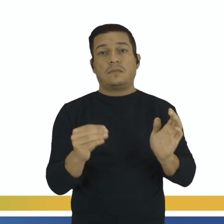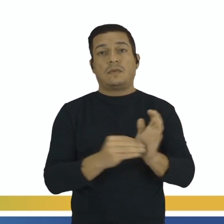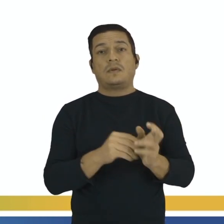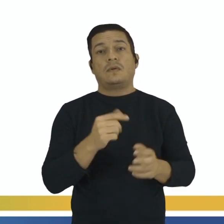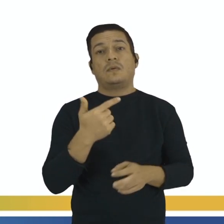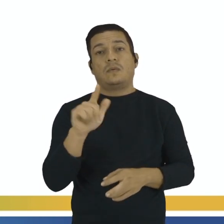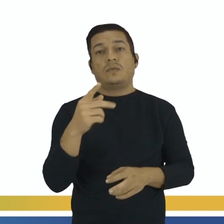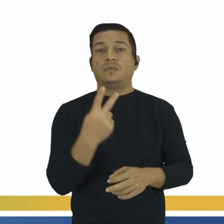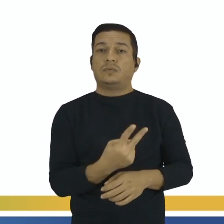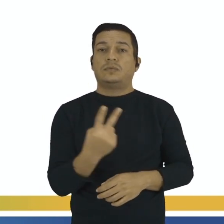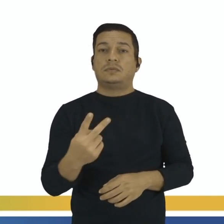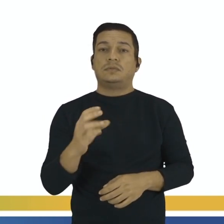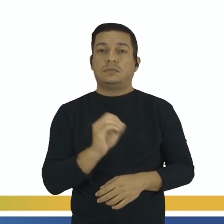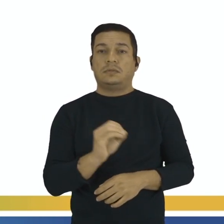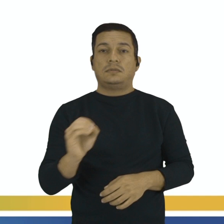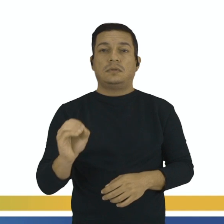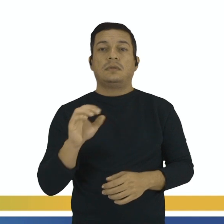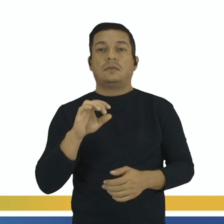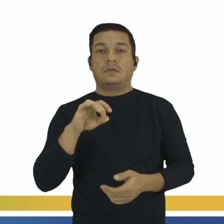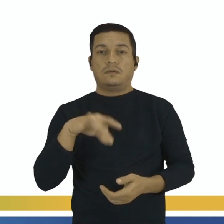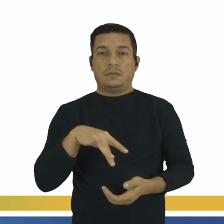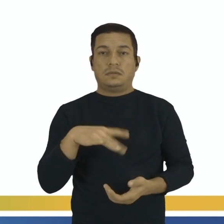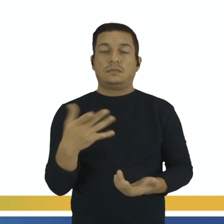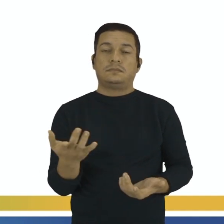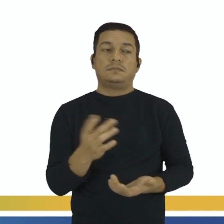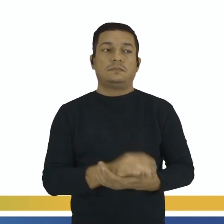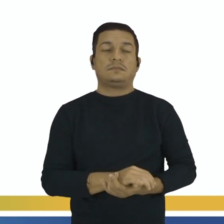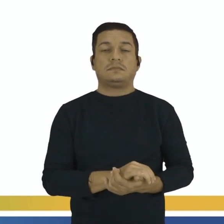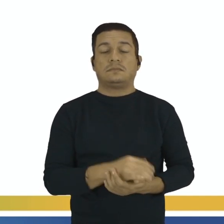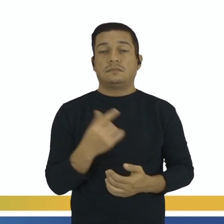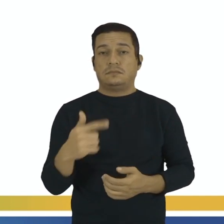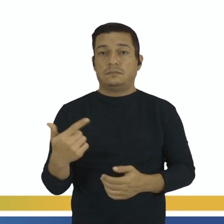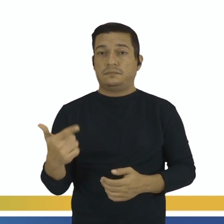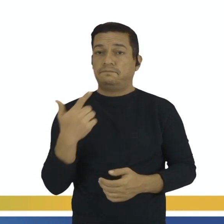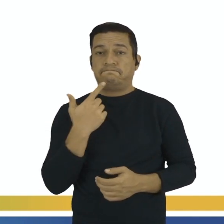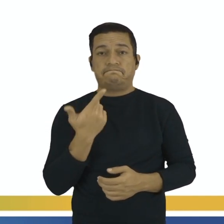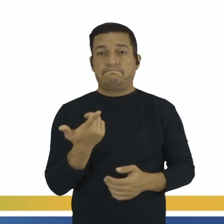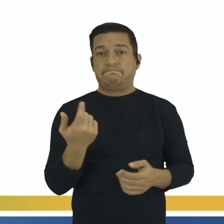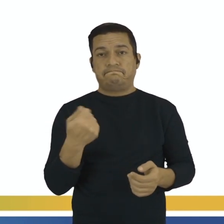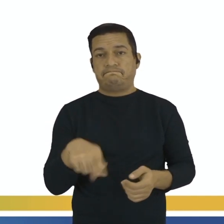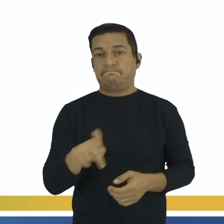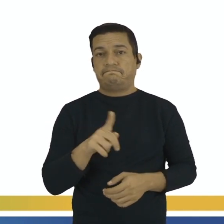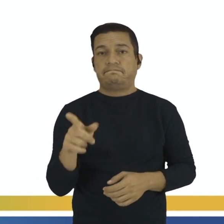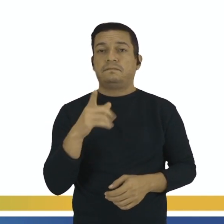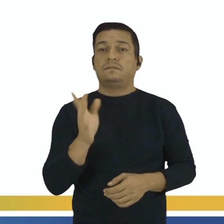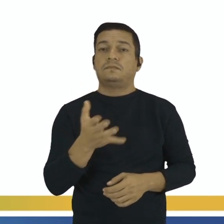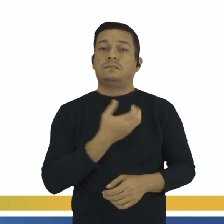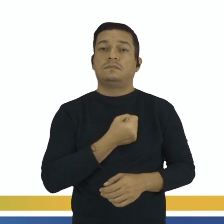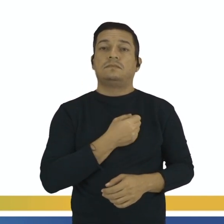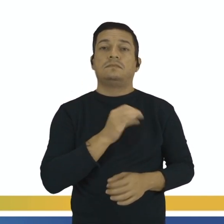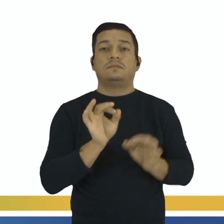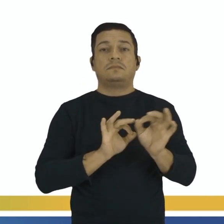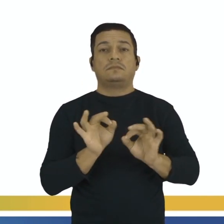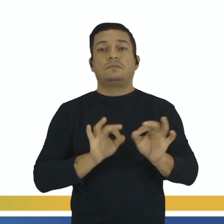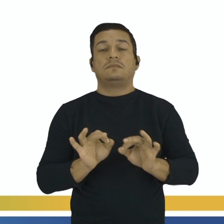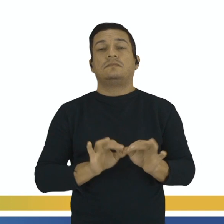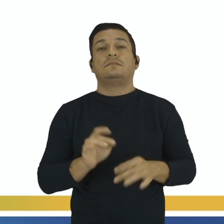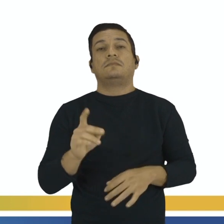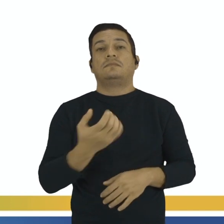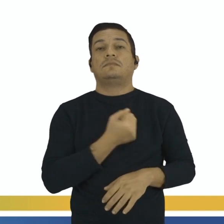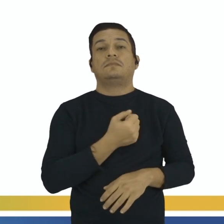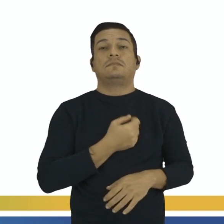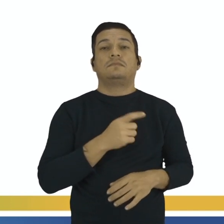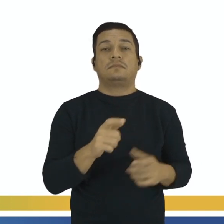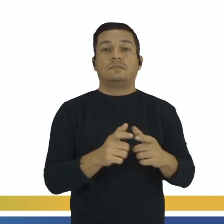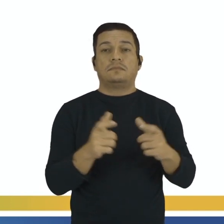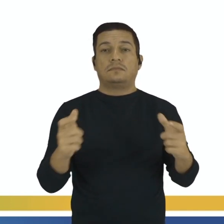acrescentar 2 zeros a esse resto. Como você não tem essa necessidade, já que o número que ficou formado aí é um número